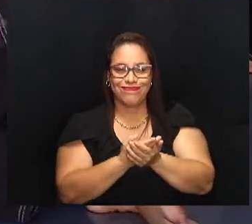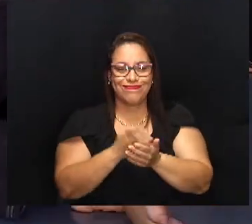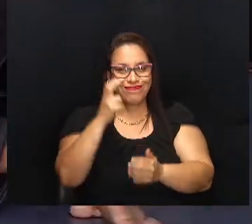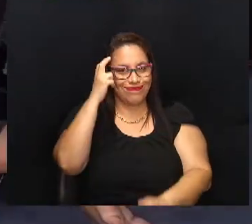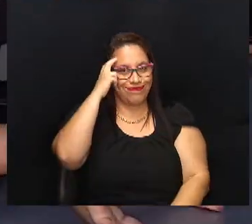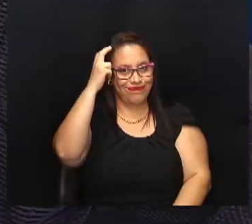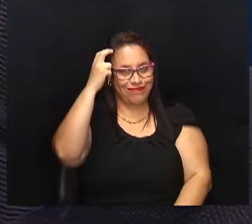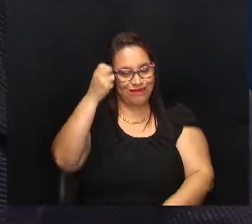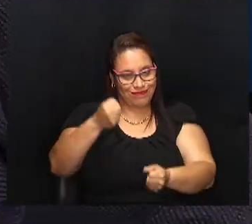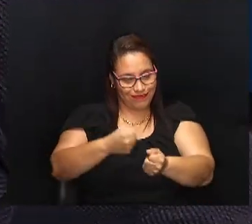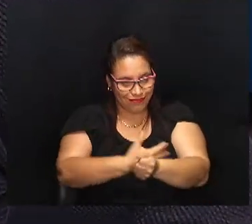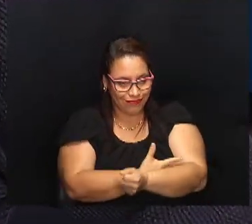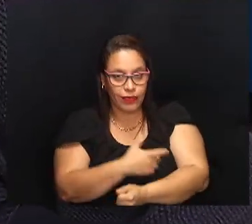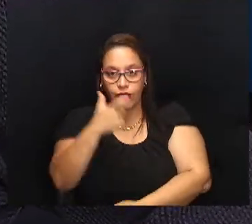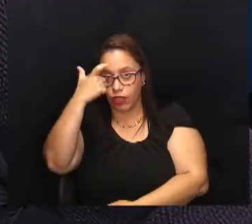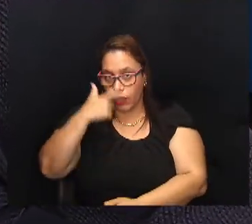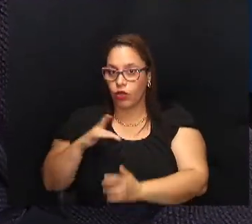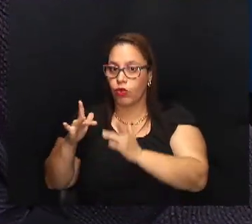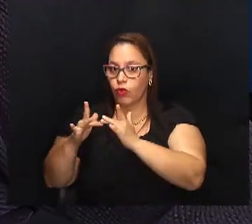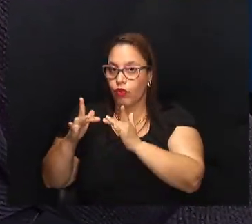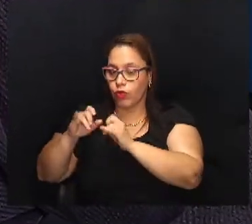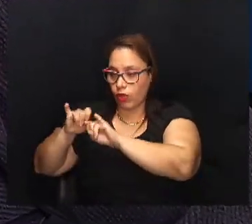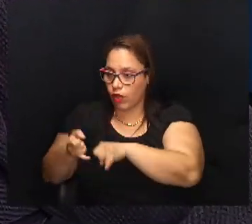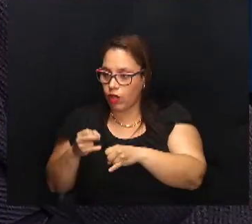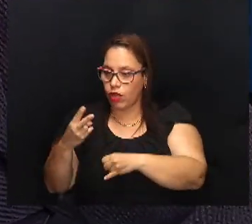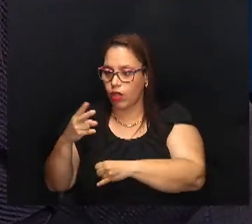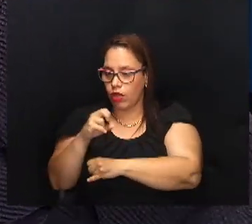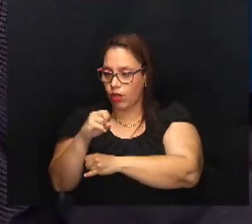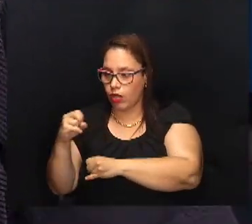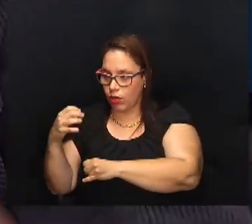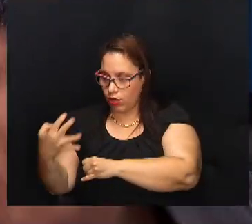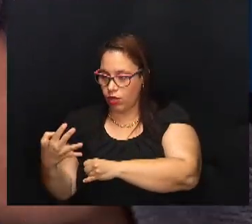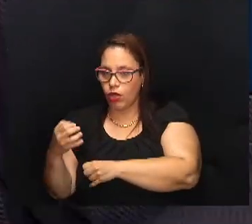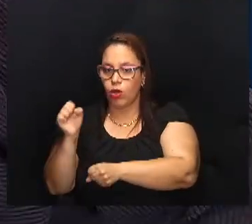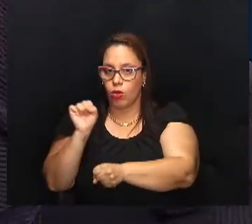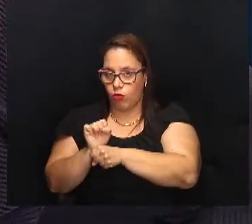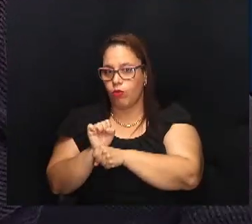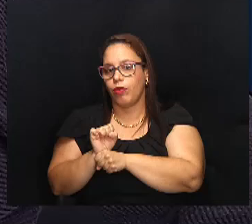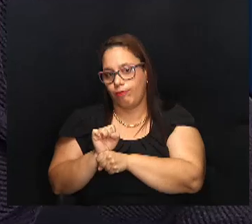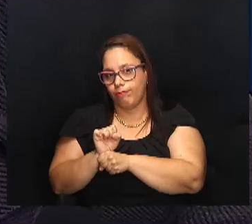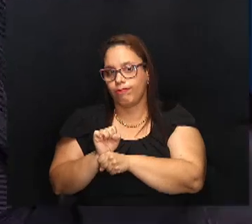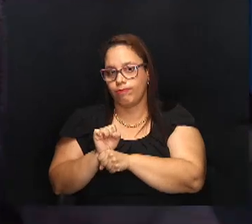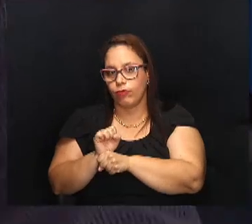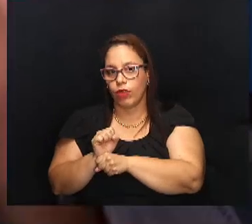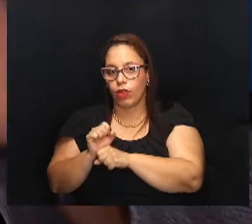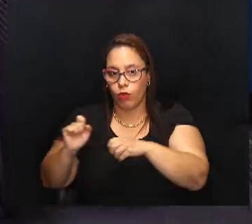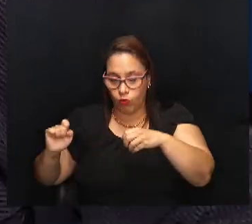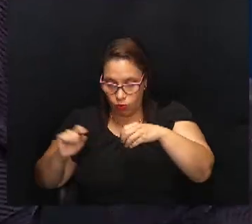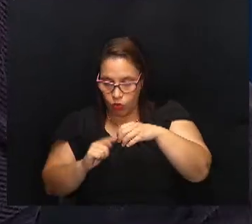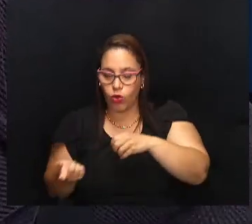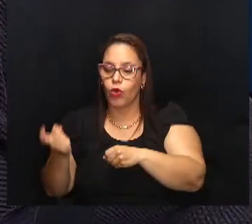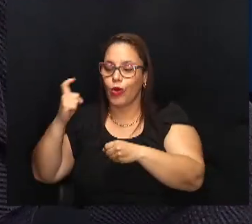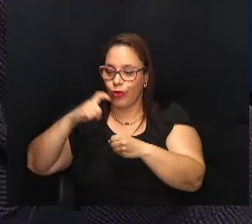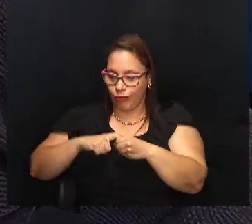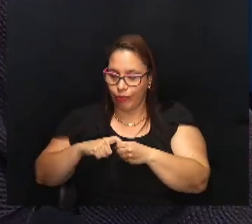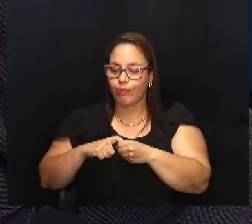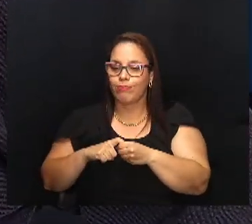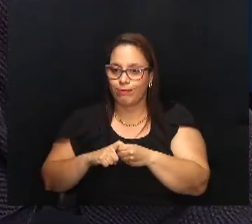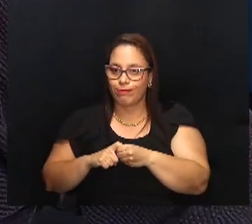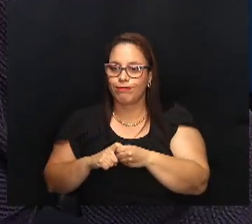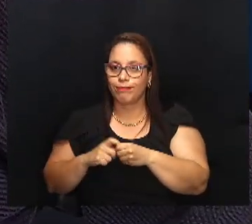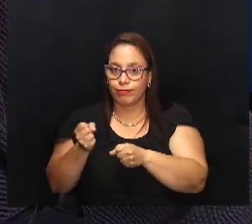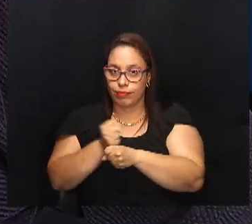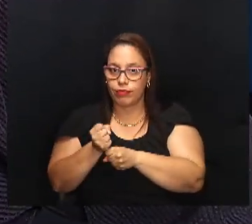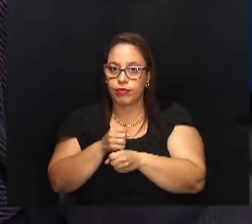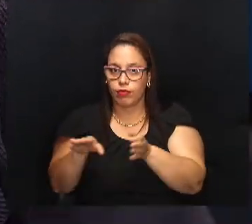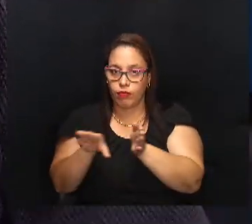inteligência emocional. Eu tenho contato com o jiu-jitsu desde 2004. Né? Eu parei por conta de futebol um período, depois eu retornei. Né? Esse ano eu